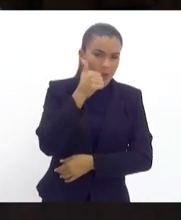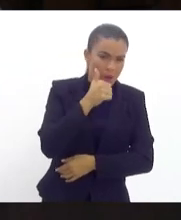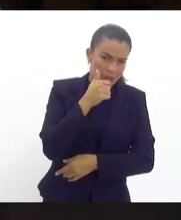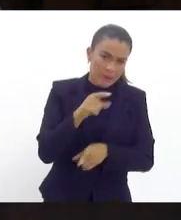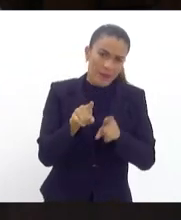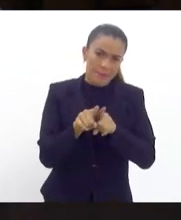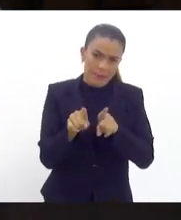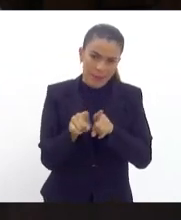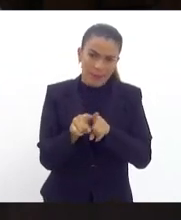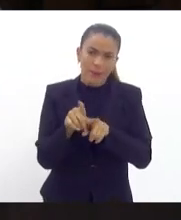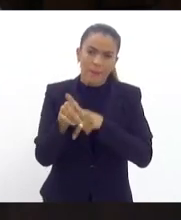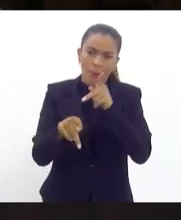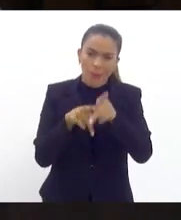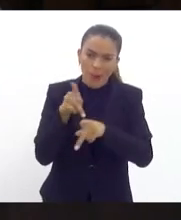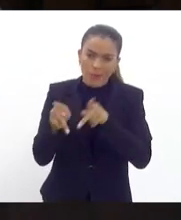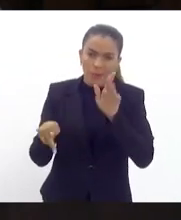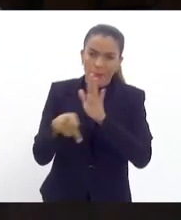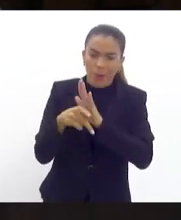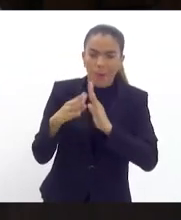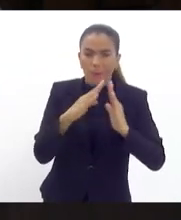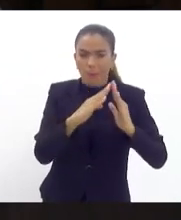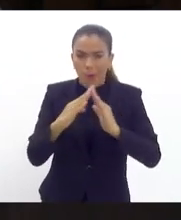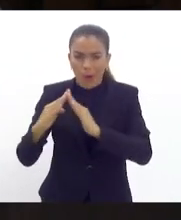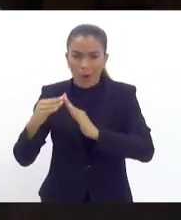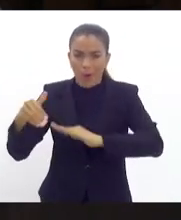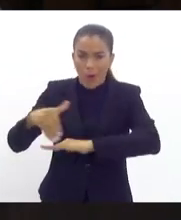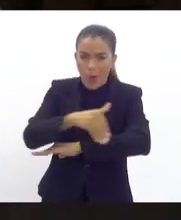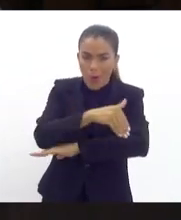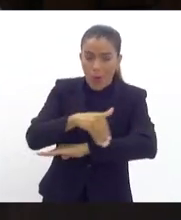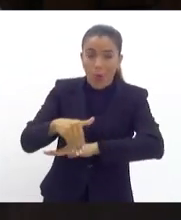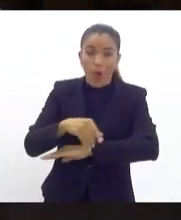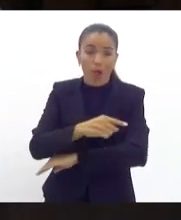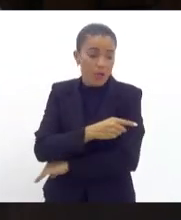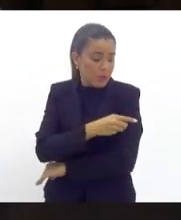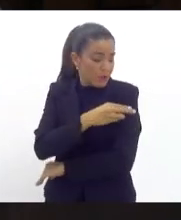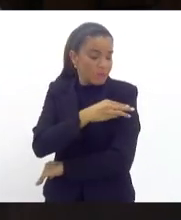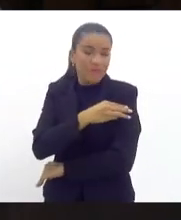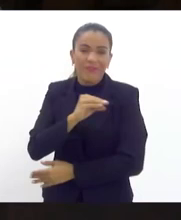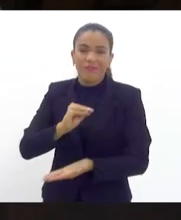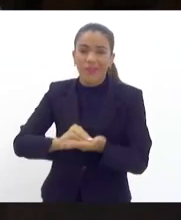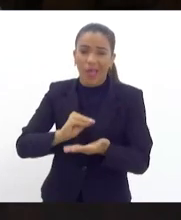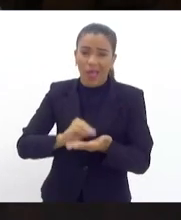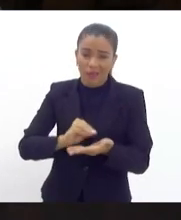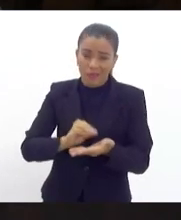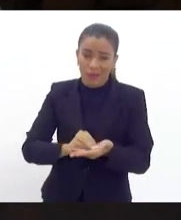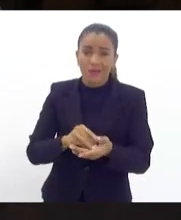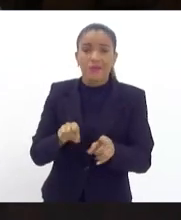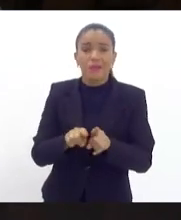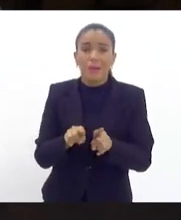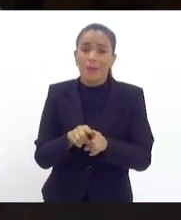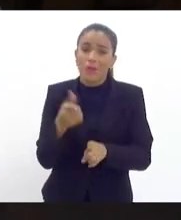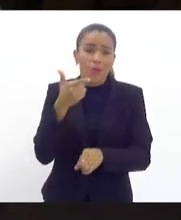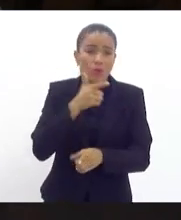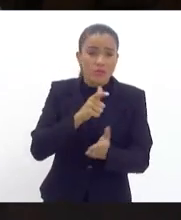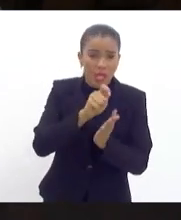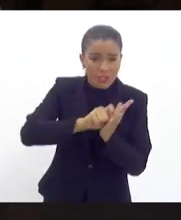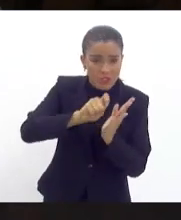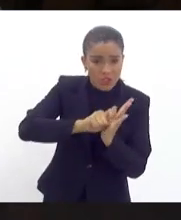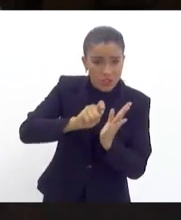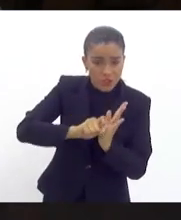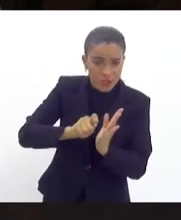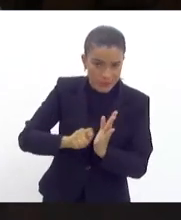mulheres que estão na população de rua ou tem o ensino fundamental incompleto ou mal sabem fazer um bilhete agora